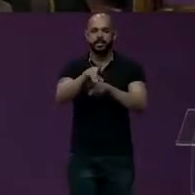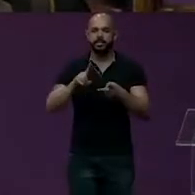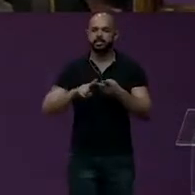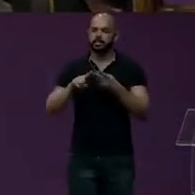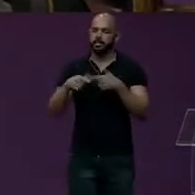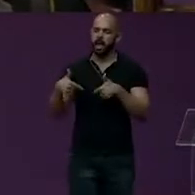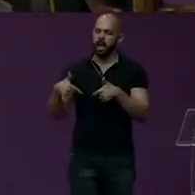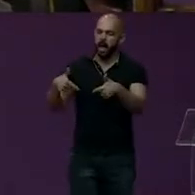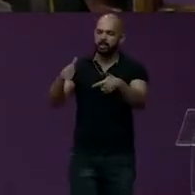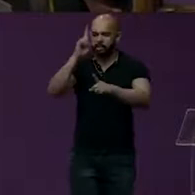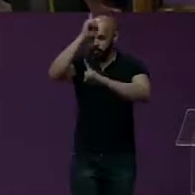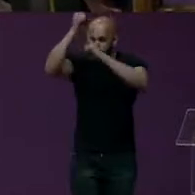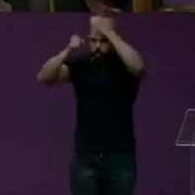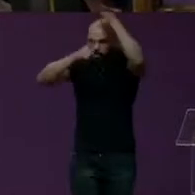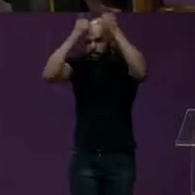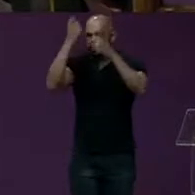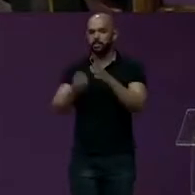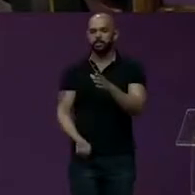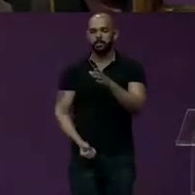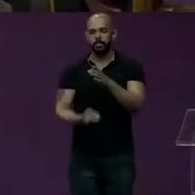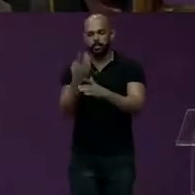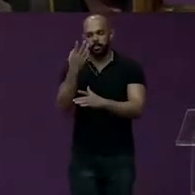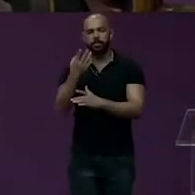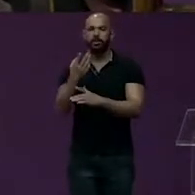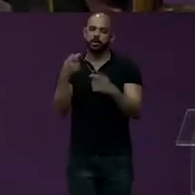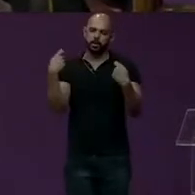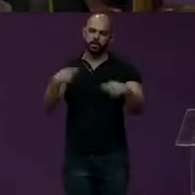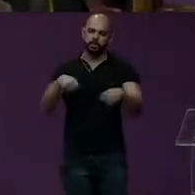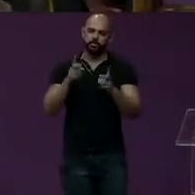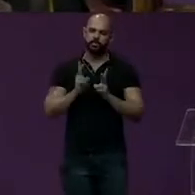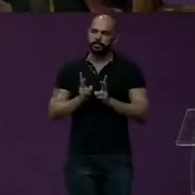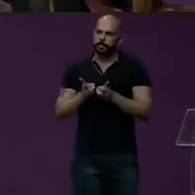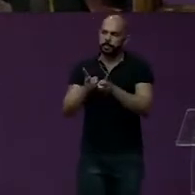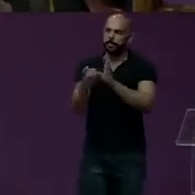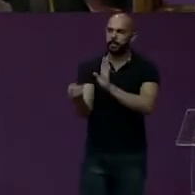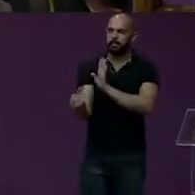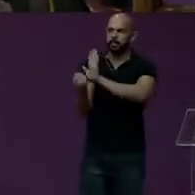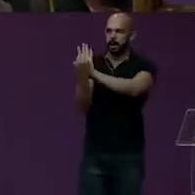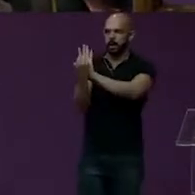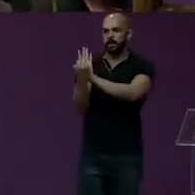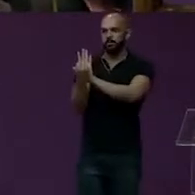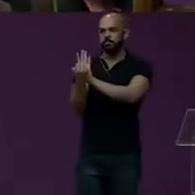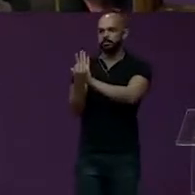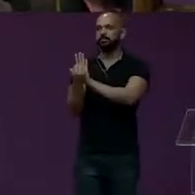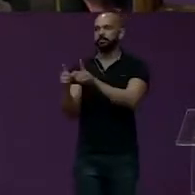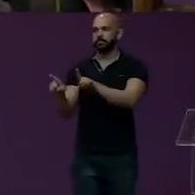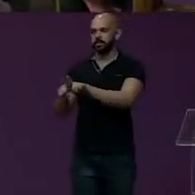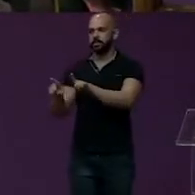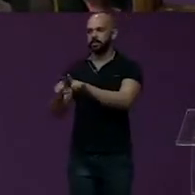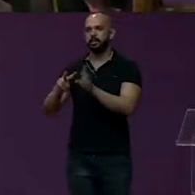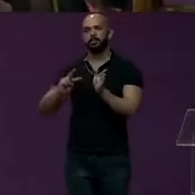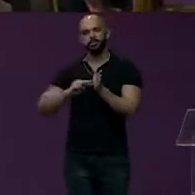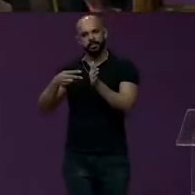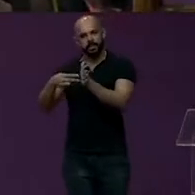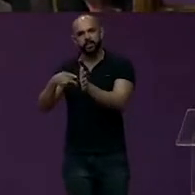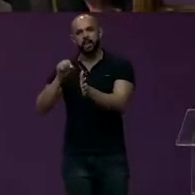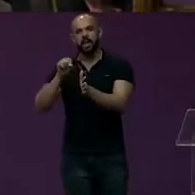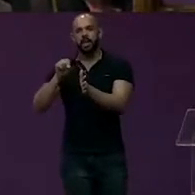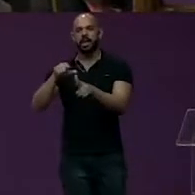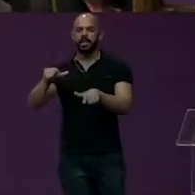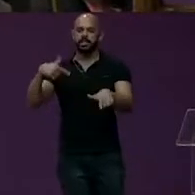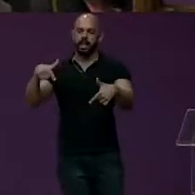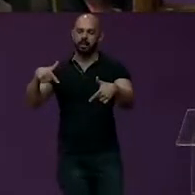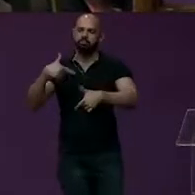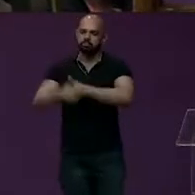suas ações de inovação, de produção, ela tem que ter sempre essa marca. Isso significou também um trabalho